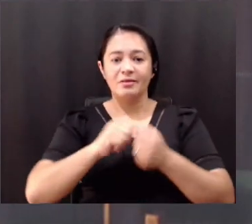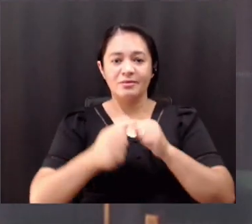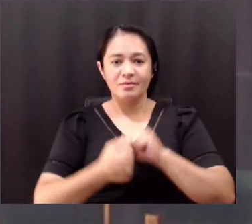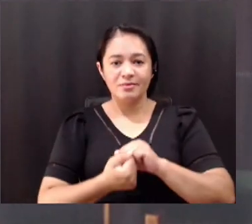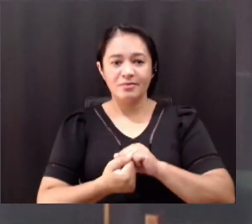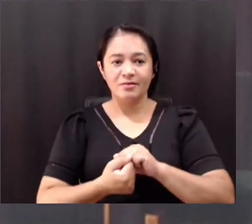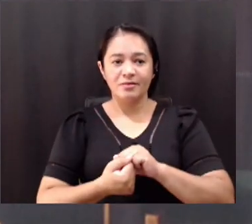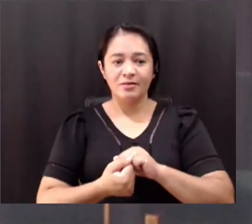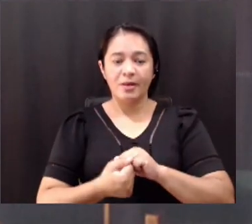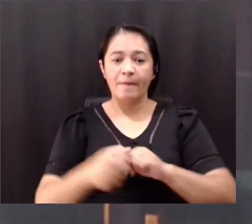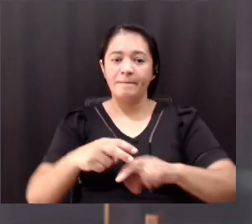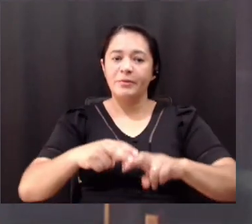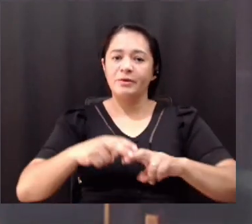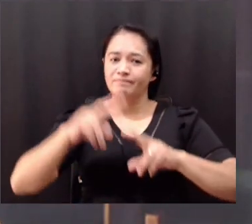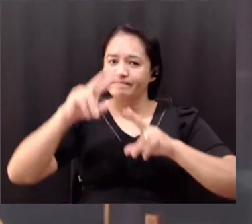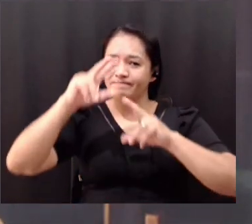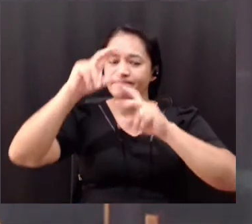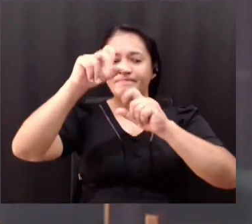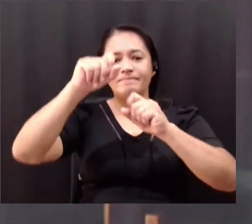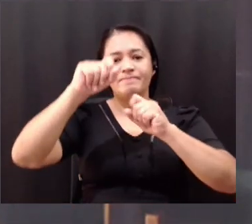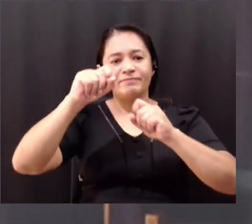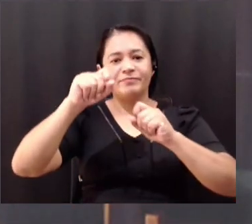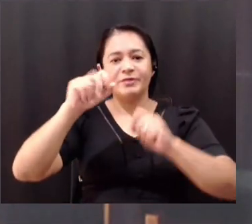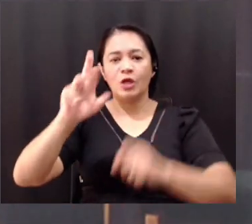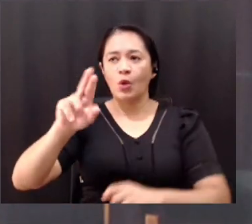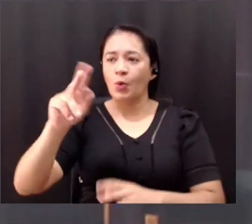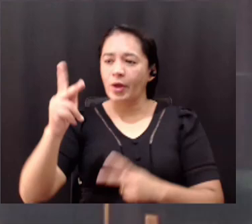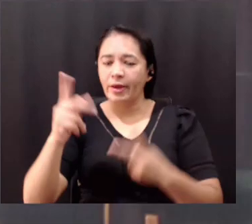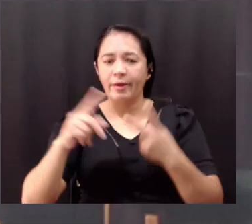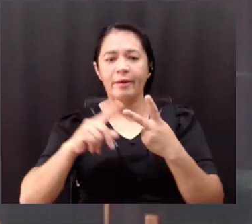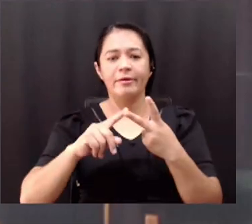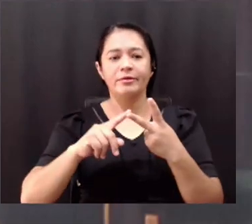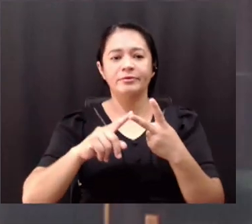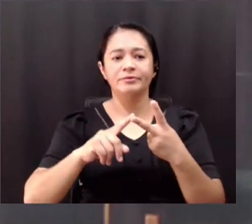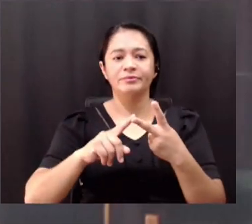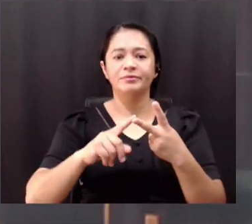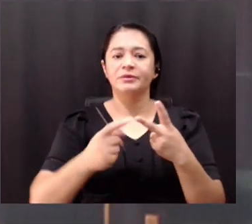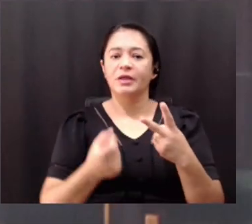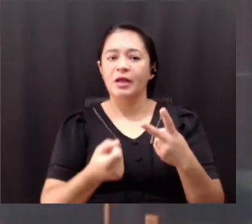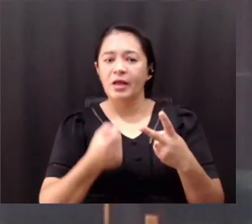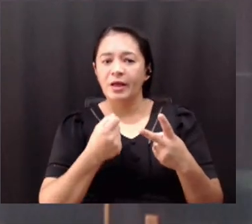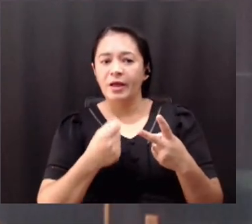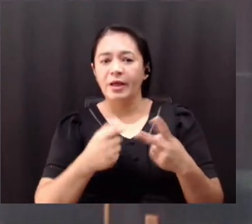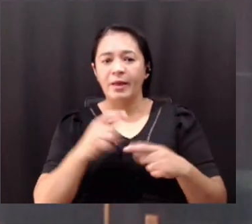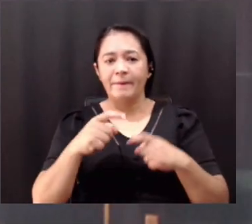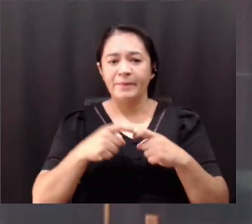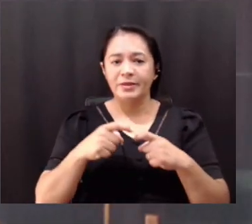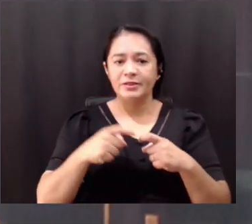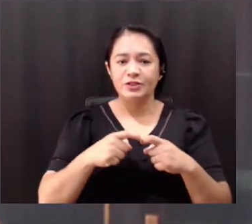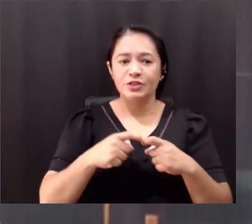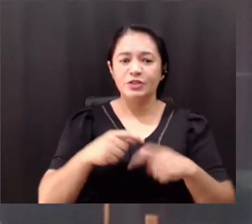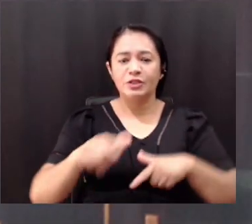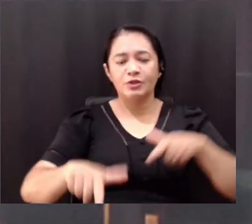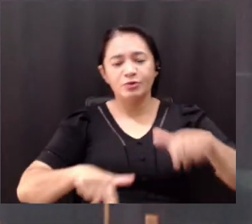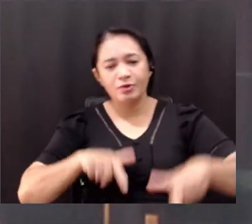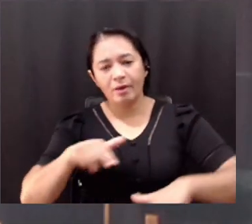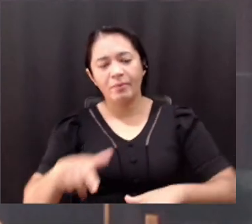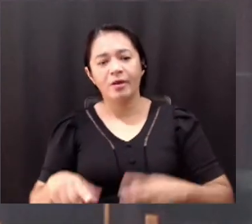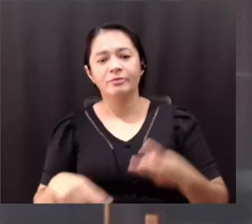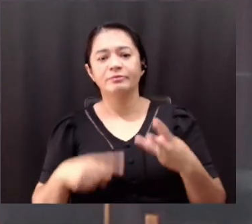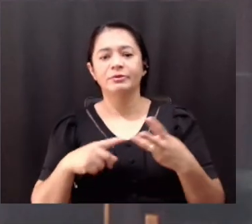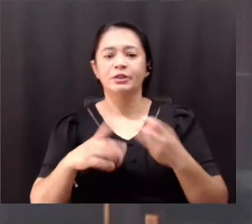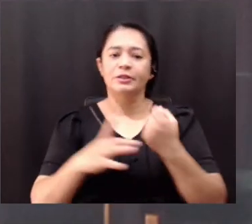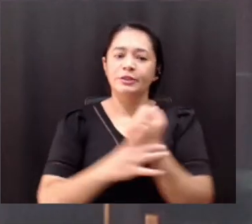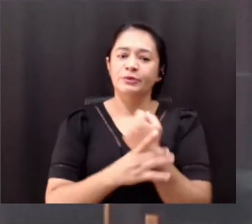fortalece o RH, o Departamento de Medicina Ocupacional, a segurança do trabalho. Para quê? Para que os gestores, para